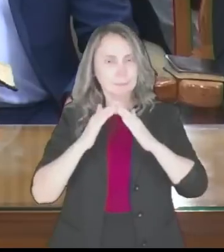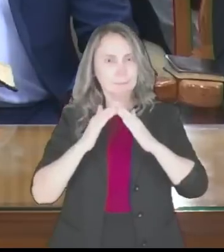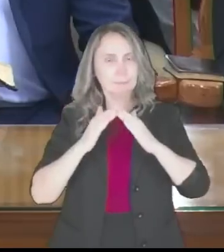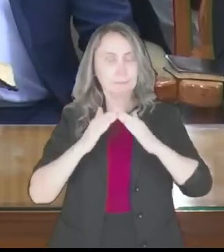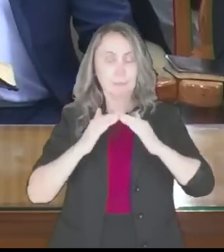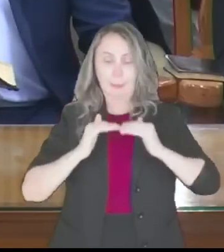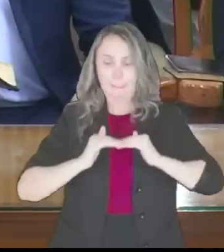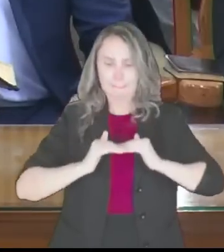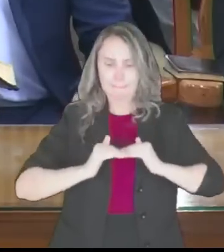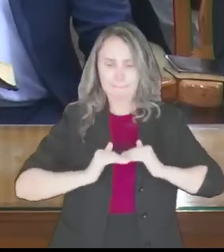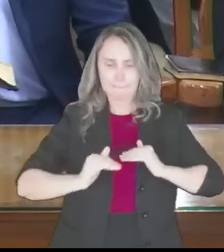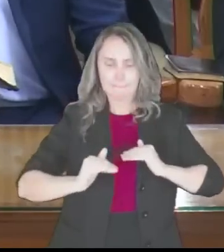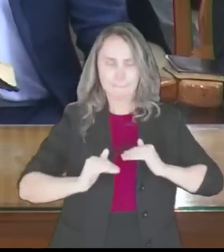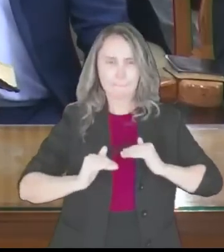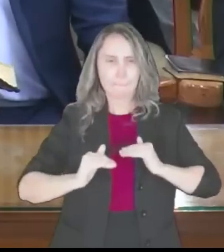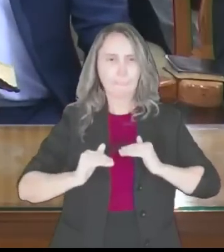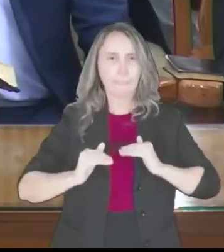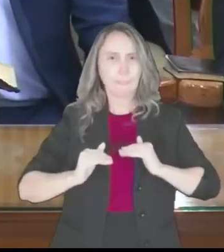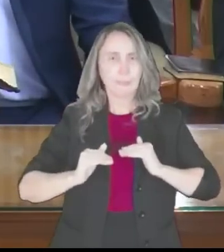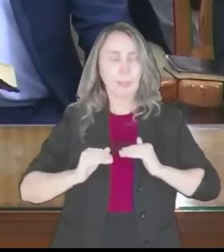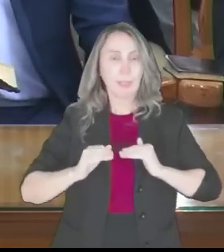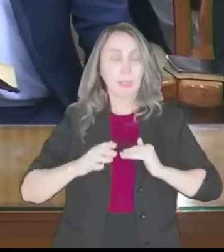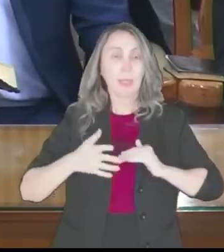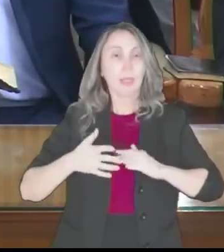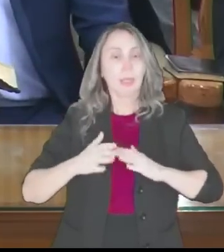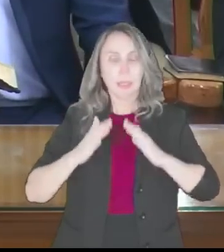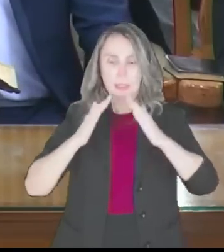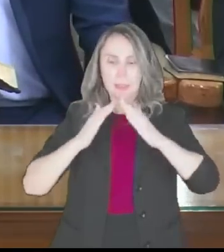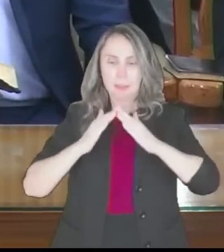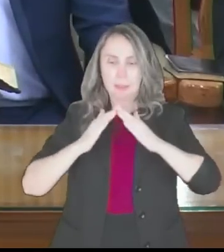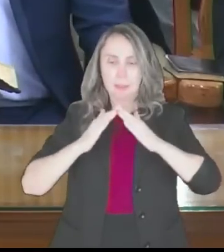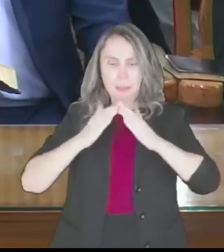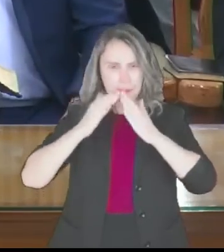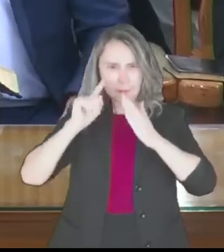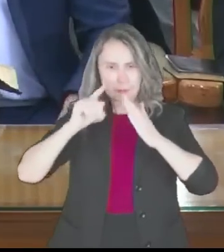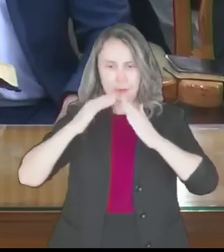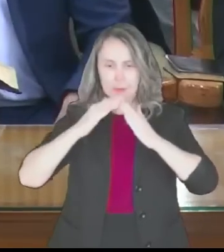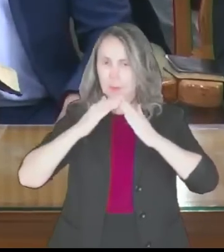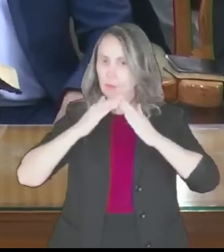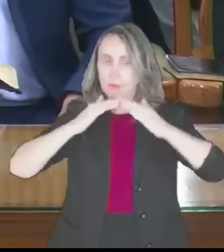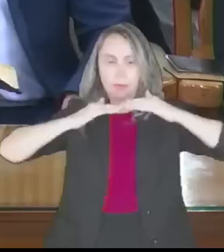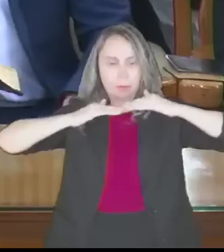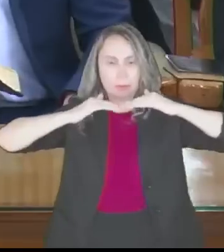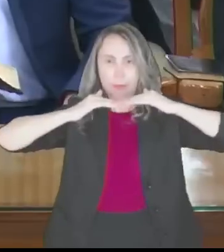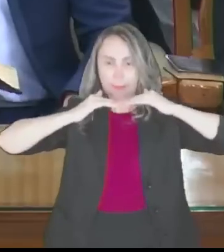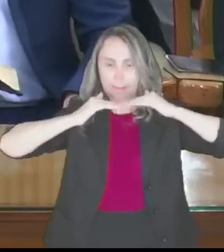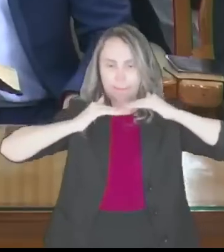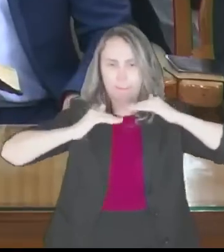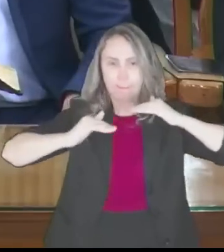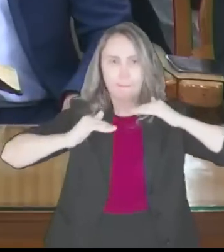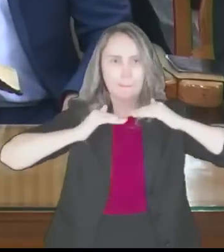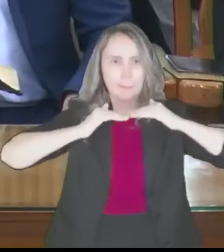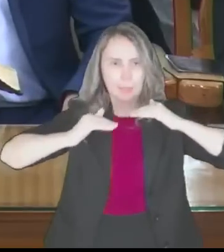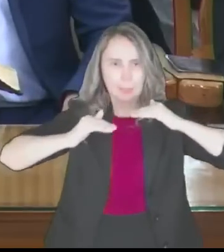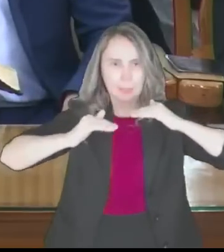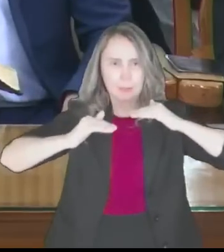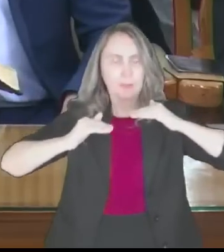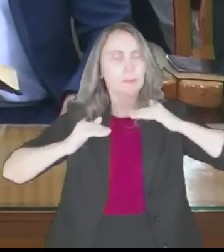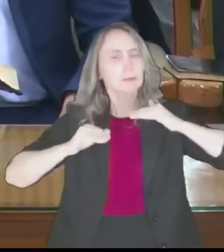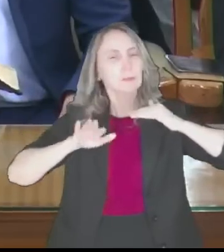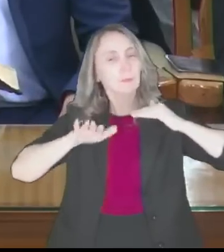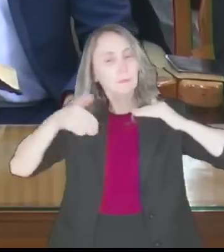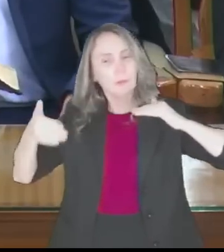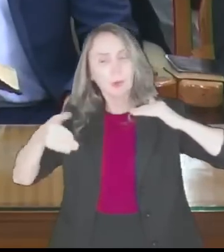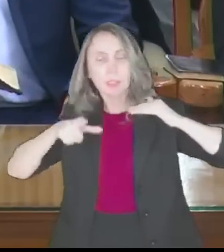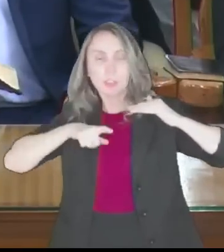elas não eram de telhado como nós temos hoje, eram como se fosse uma laje. Não era uma laje como nós temos hoje, mas eram planas. Tinha uma escada na lateral da casa